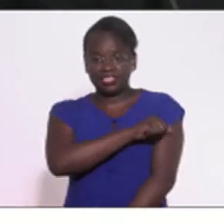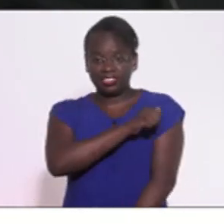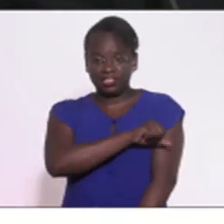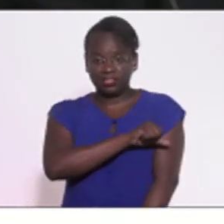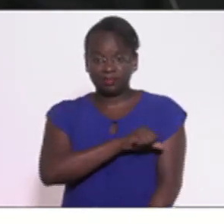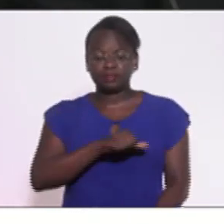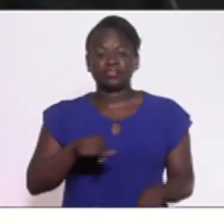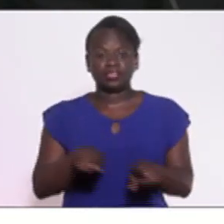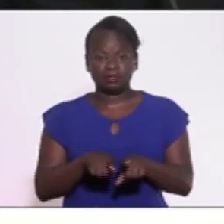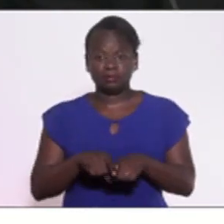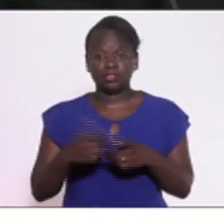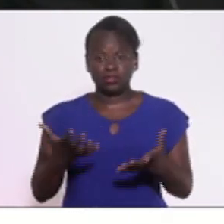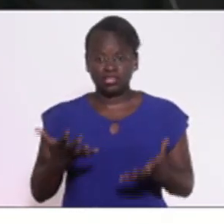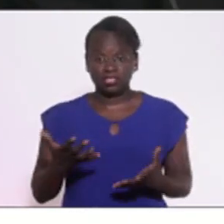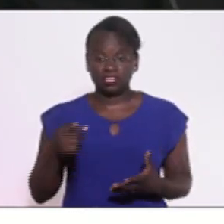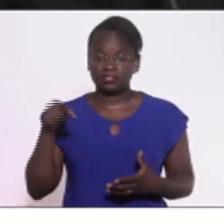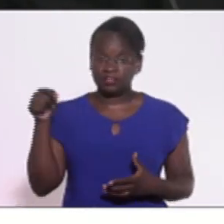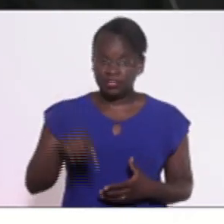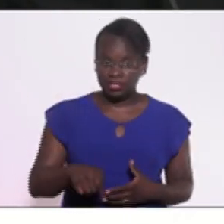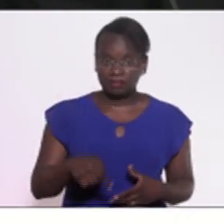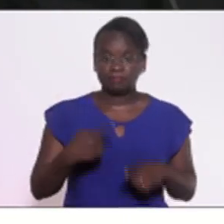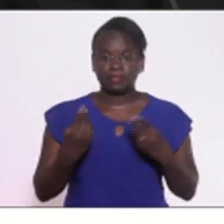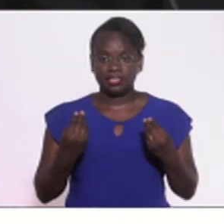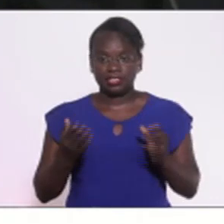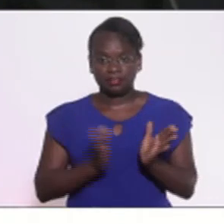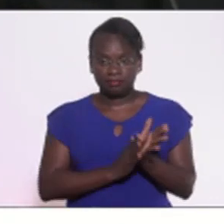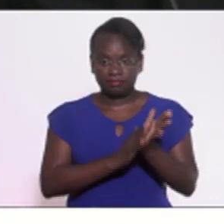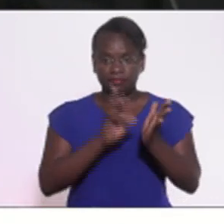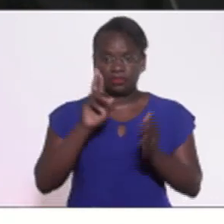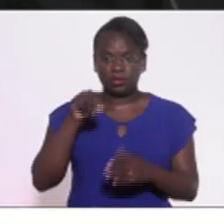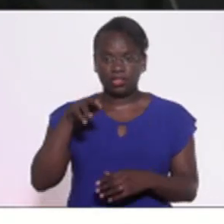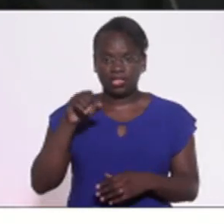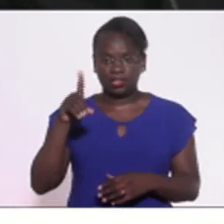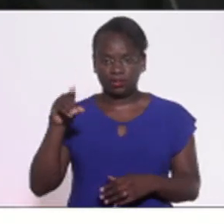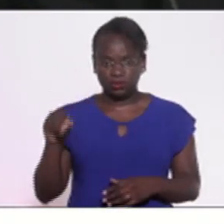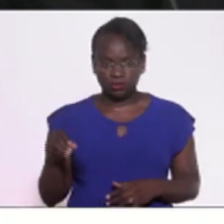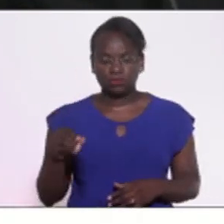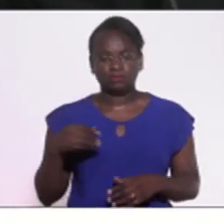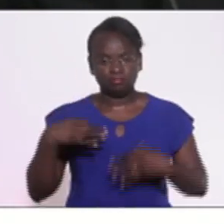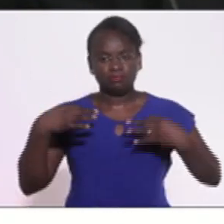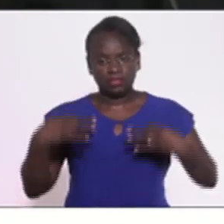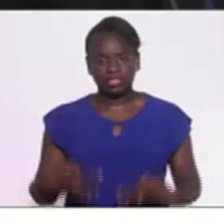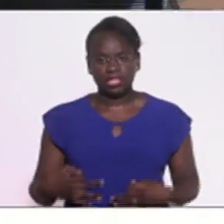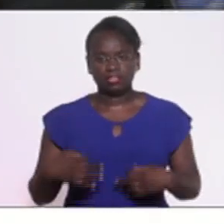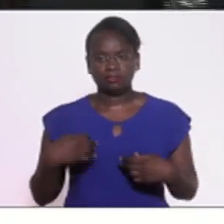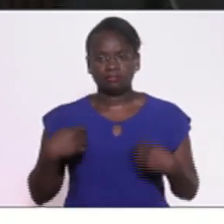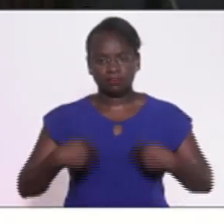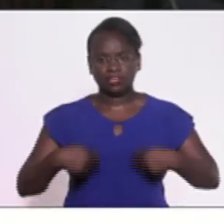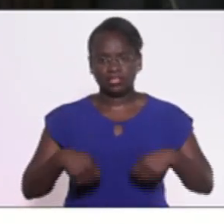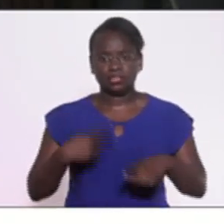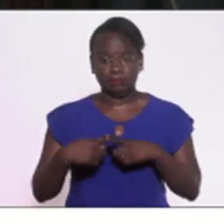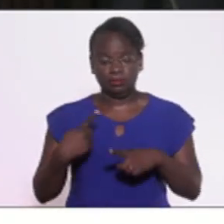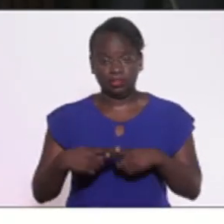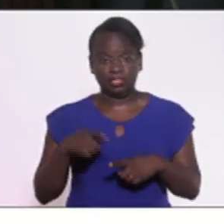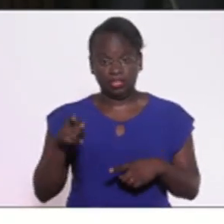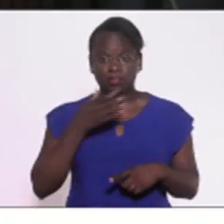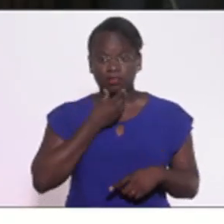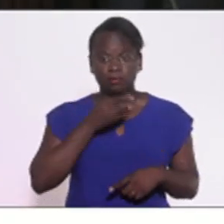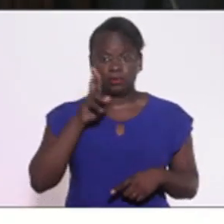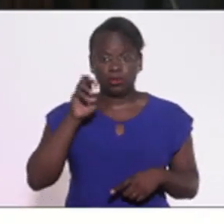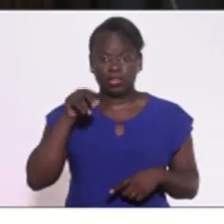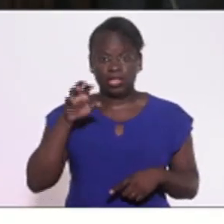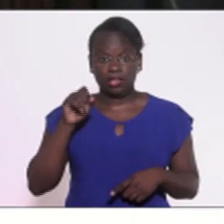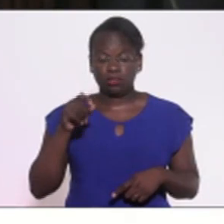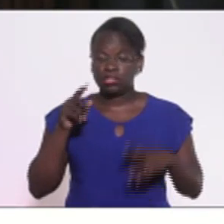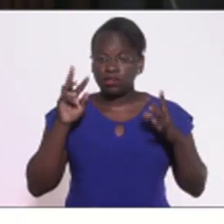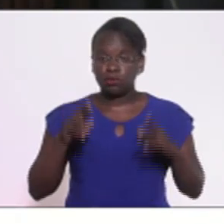quis estar para homenagear o Ronaldo. Essa homenagem é muito justa e merecida, porque o Ronaldo é uma força